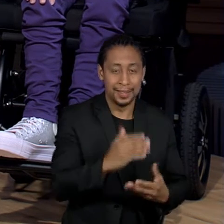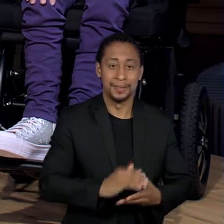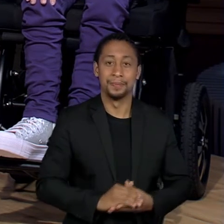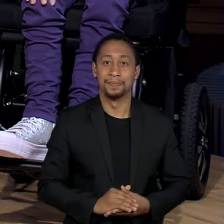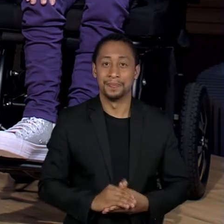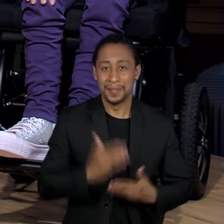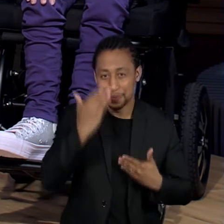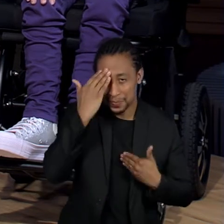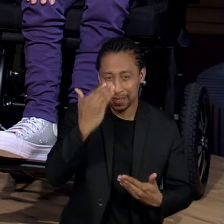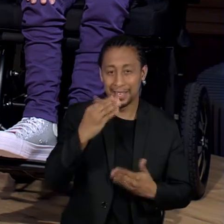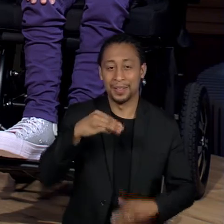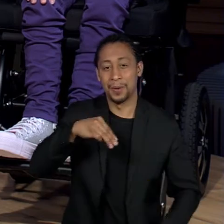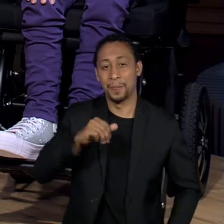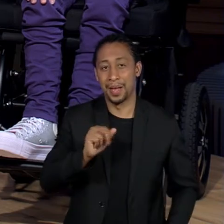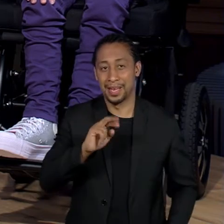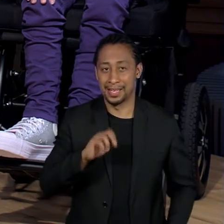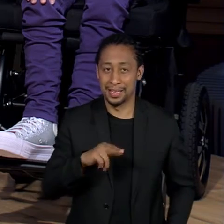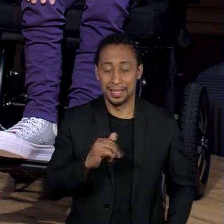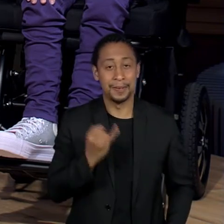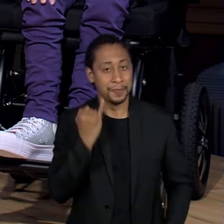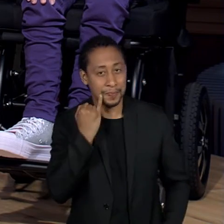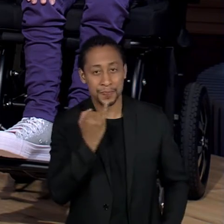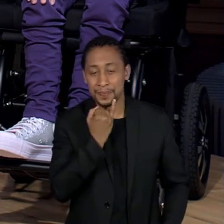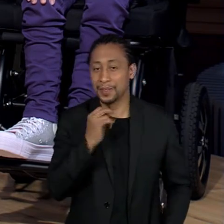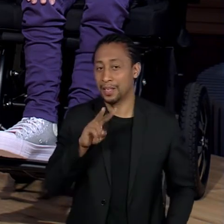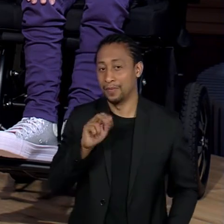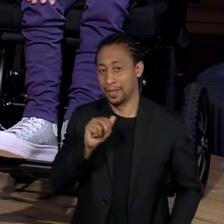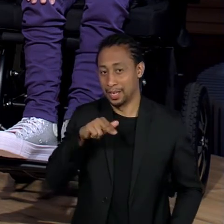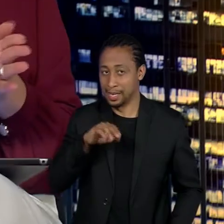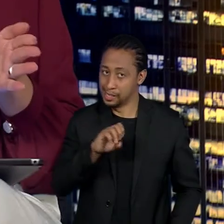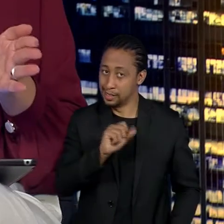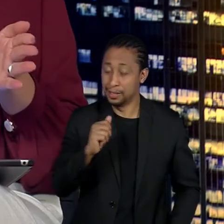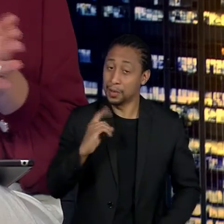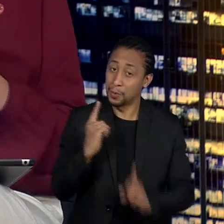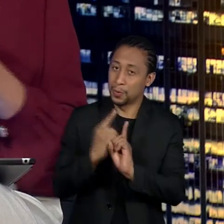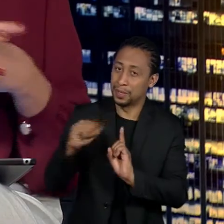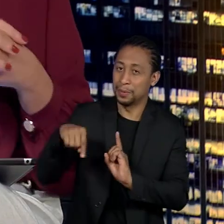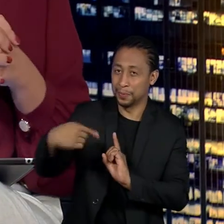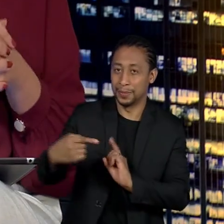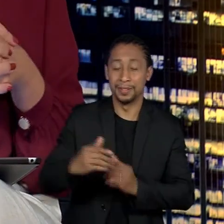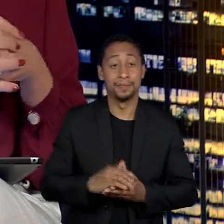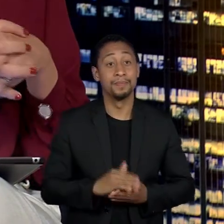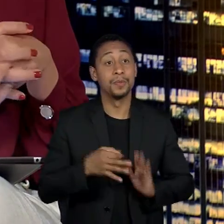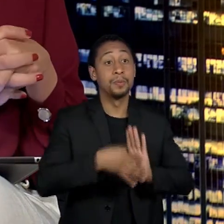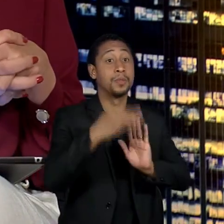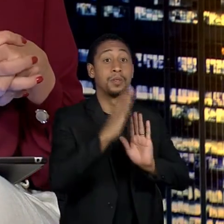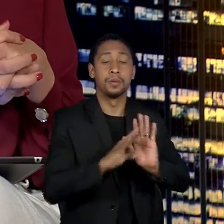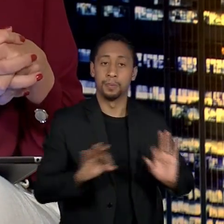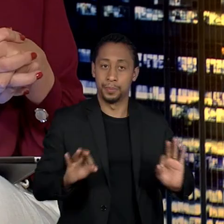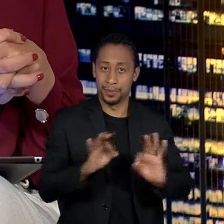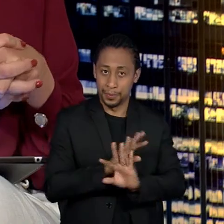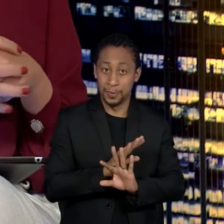Obrigada, Marina. Obrigada, Ivan, Vanessa. Até uma próxima oportunidade. E a Opinião fica por aqui. Acompanhe